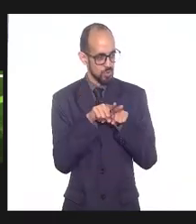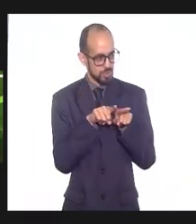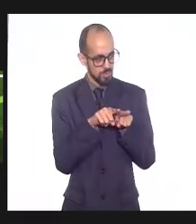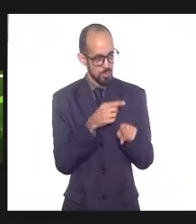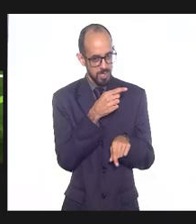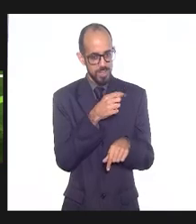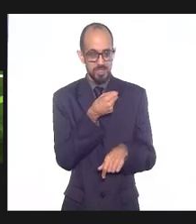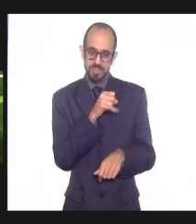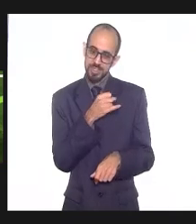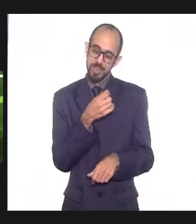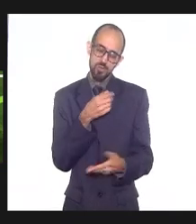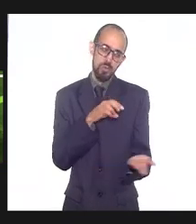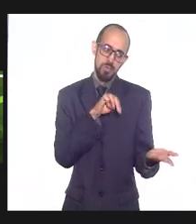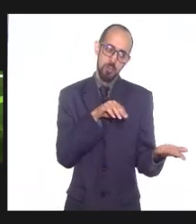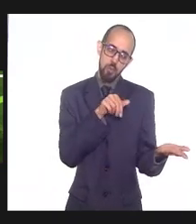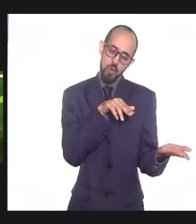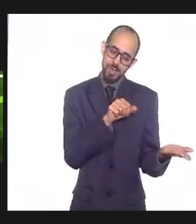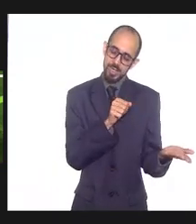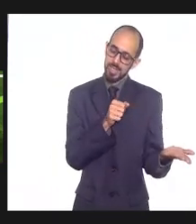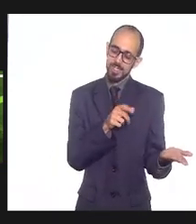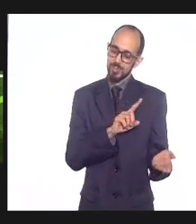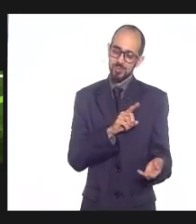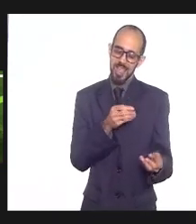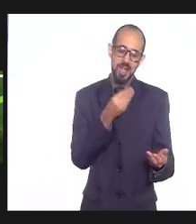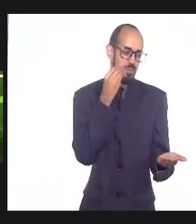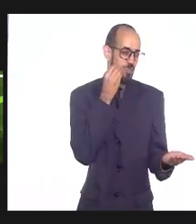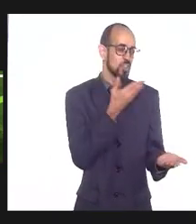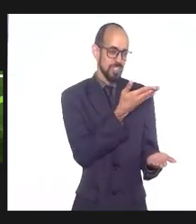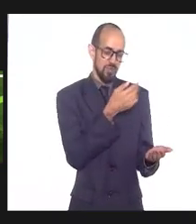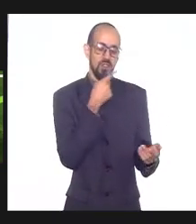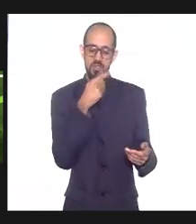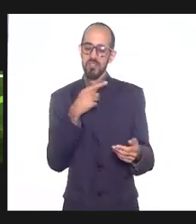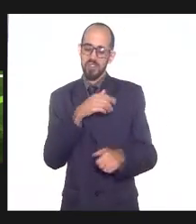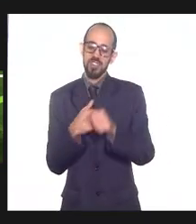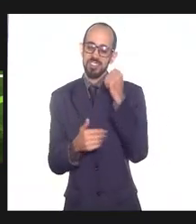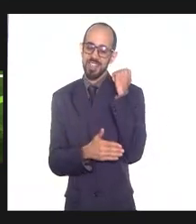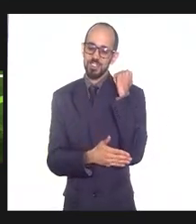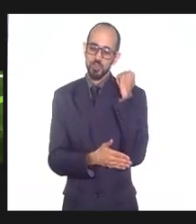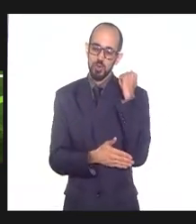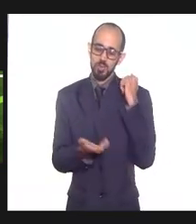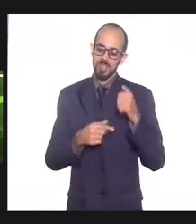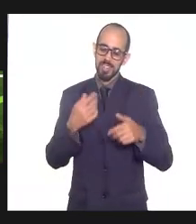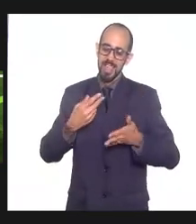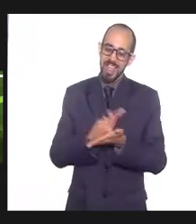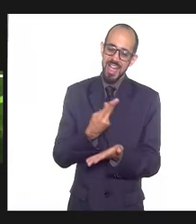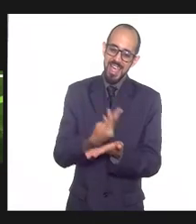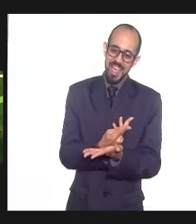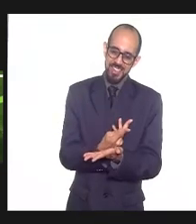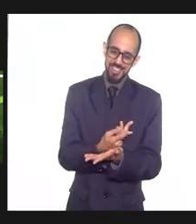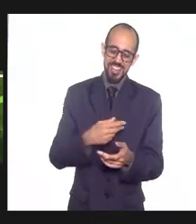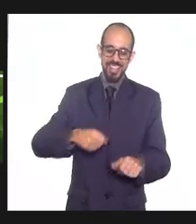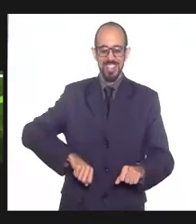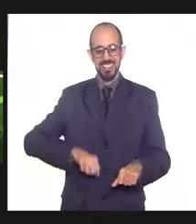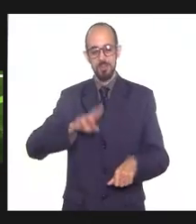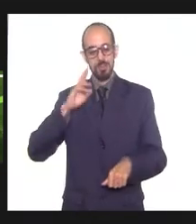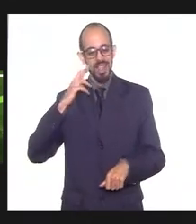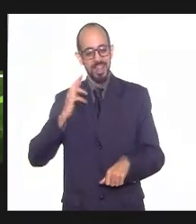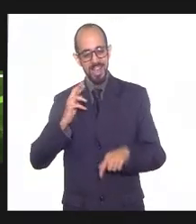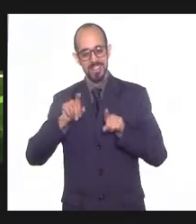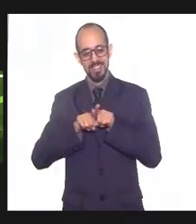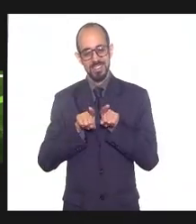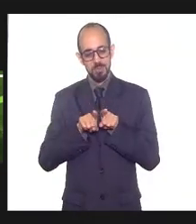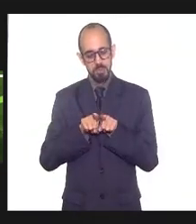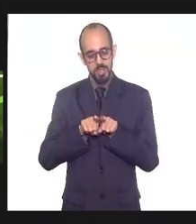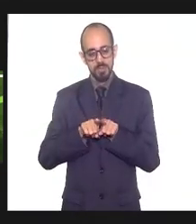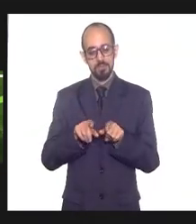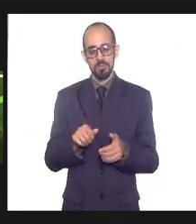para a Mônica e não mandar para você, né? Vamos dizer que... Não, eu estou sendo injusto. Então, a Renata também é